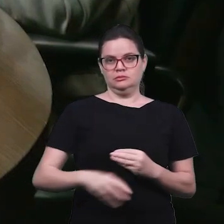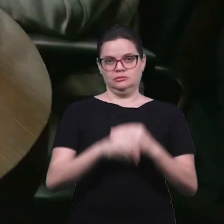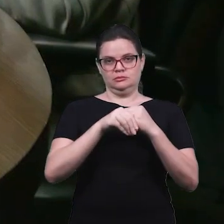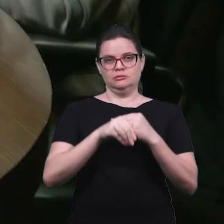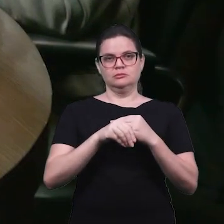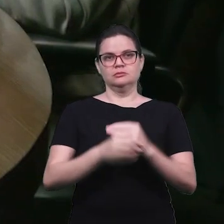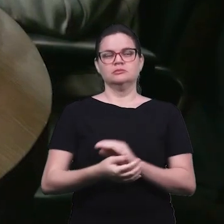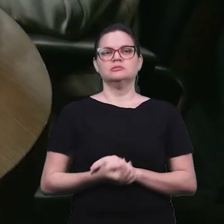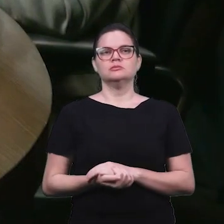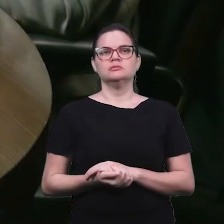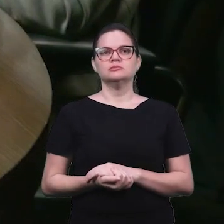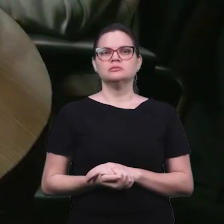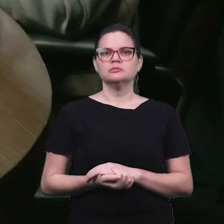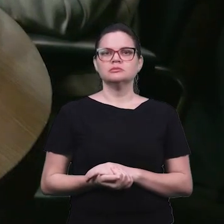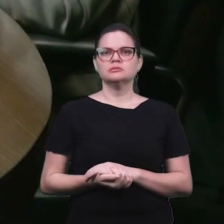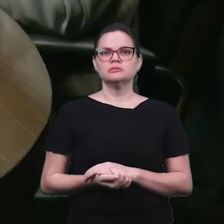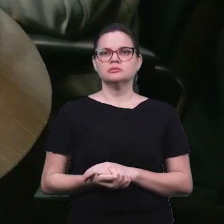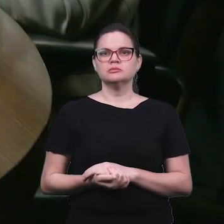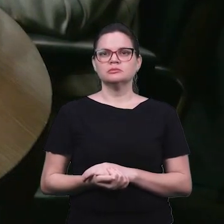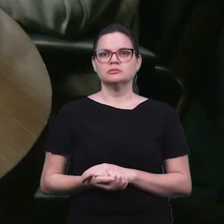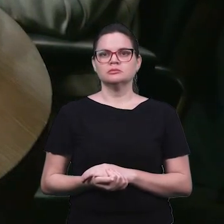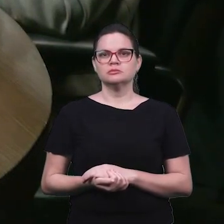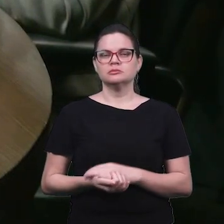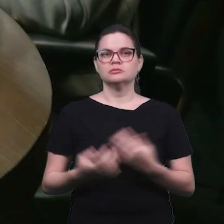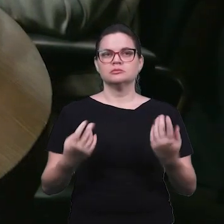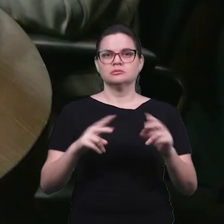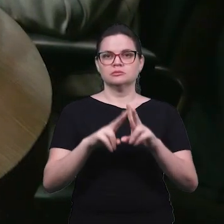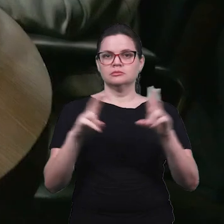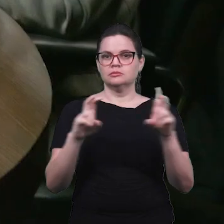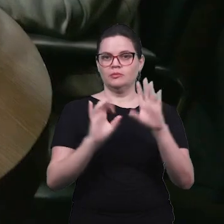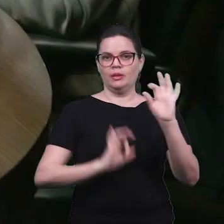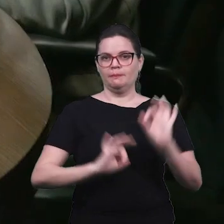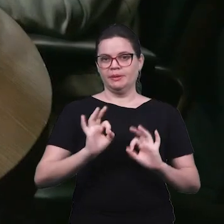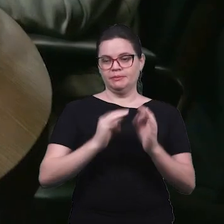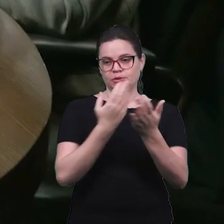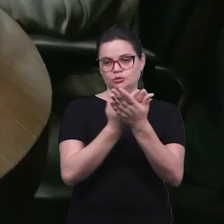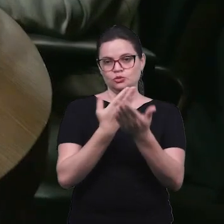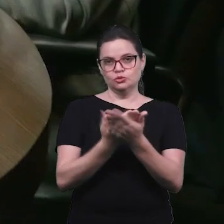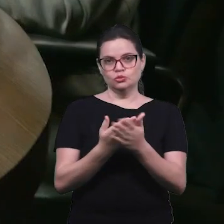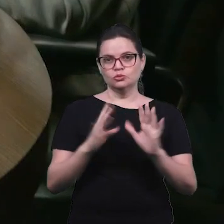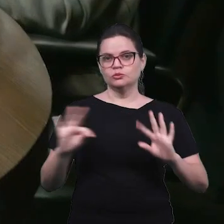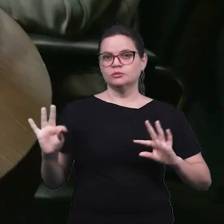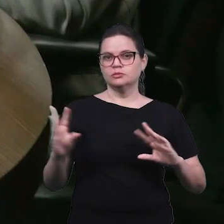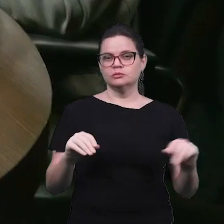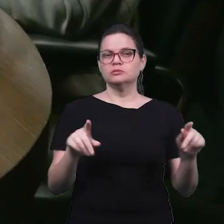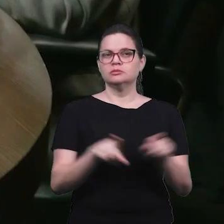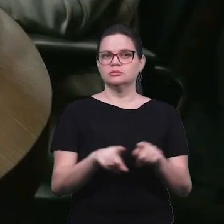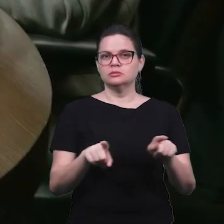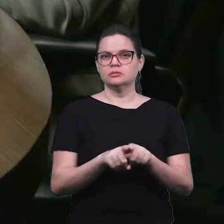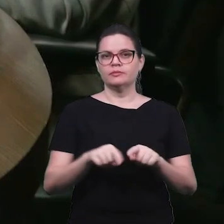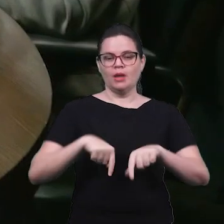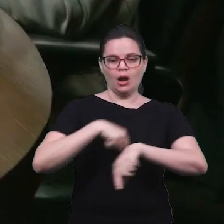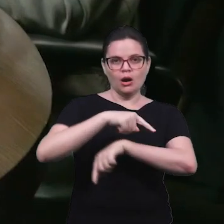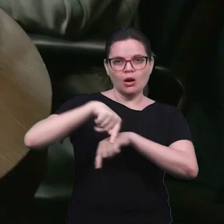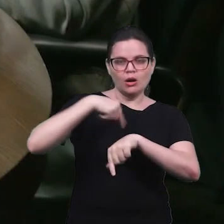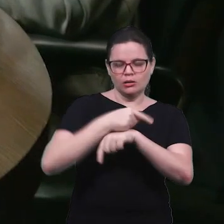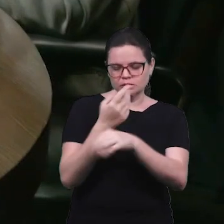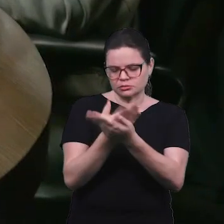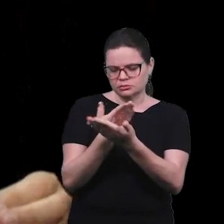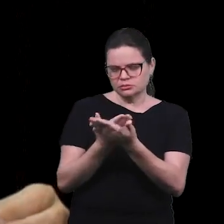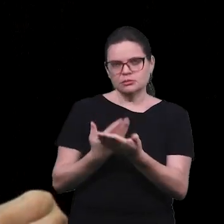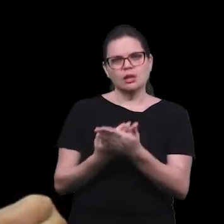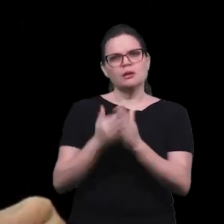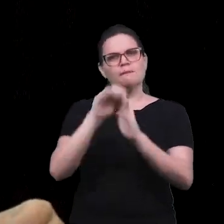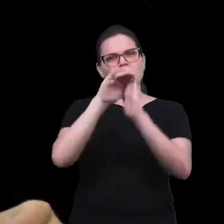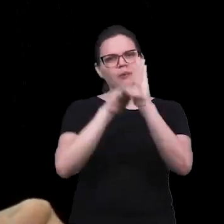pequena aprofundada, é a questão essa questão do preparo, do estudo, dedicar horas, né, ali criar